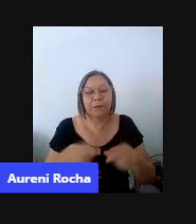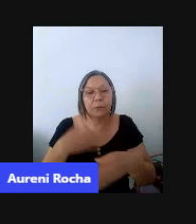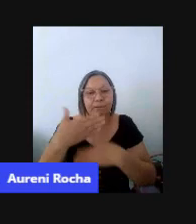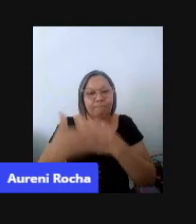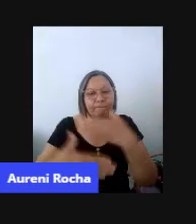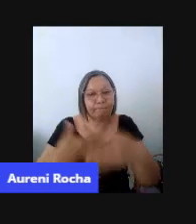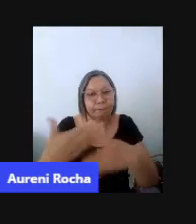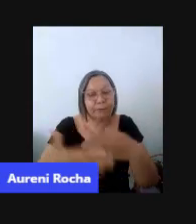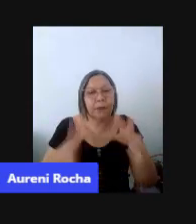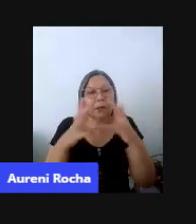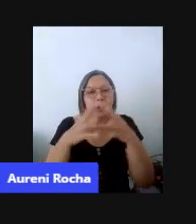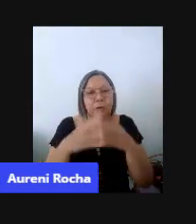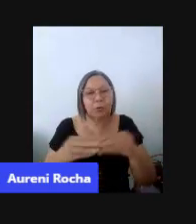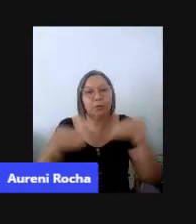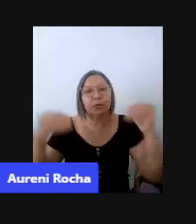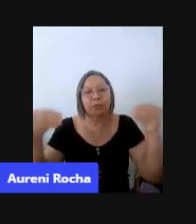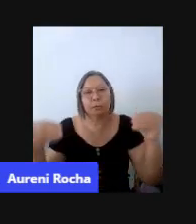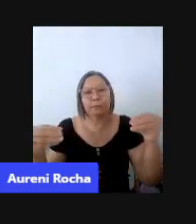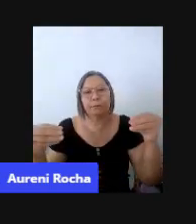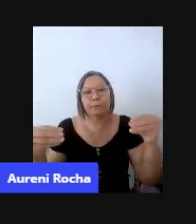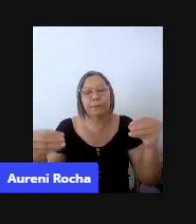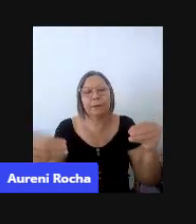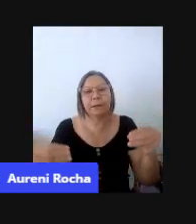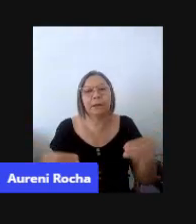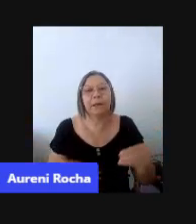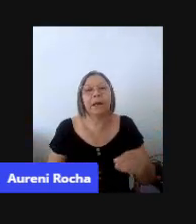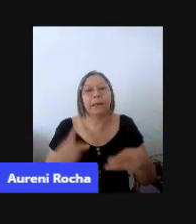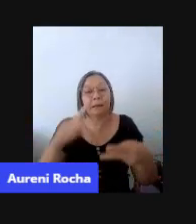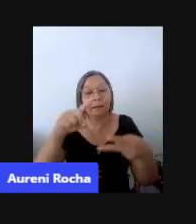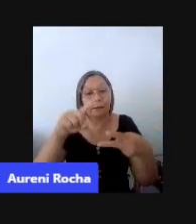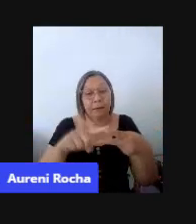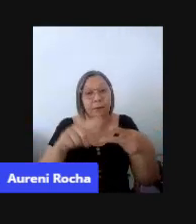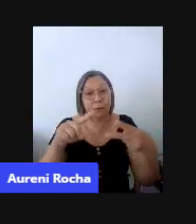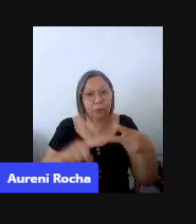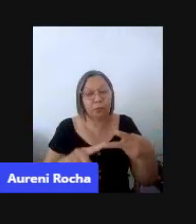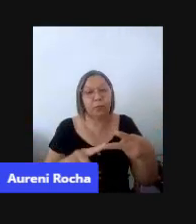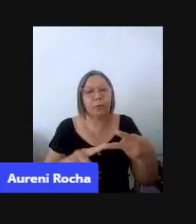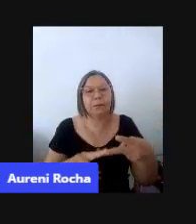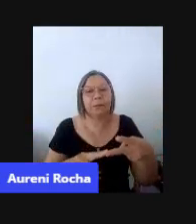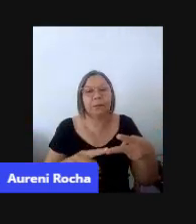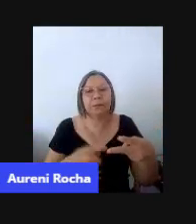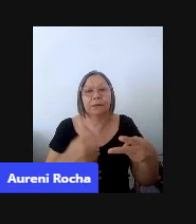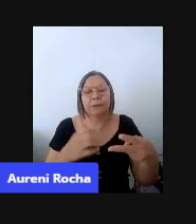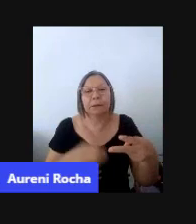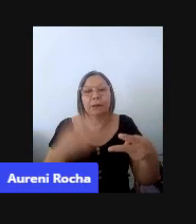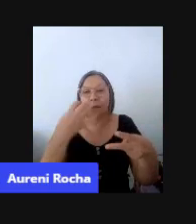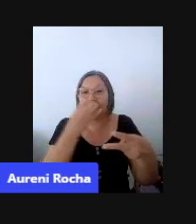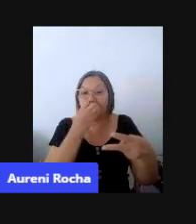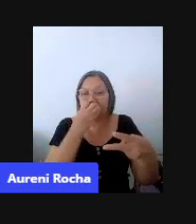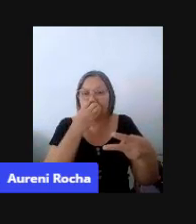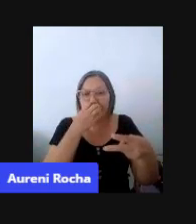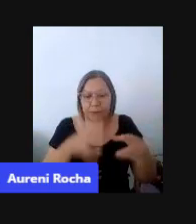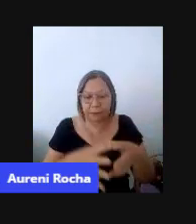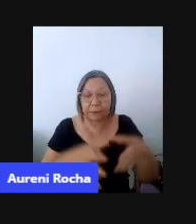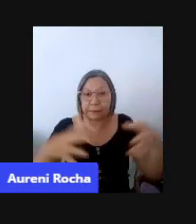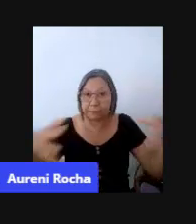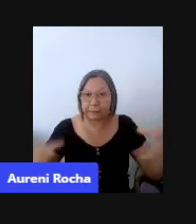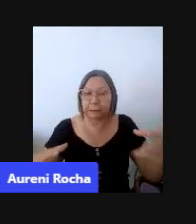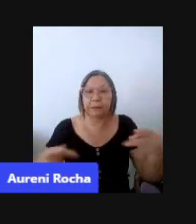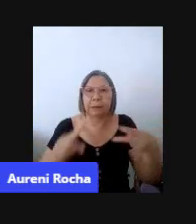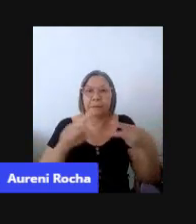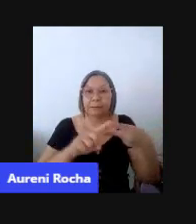sobram ainda duas espécies gigantes de xenartra, que são o tatu-canastra e